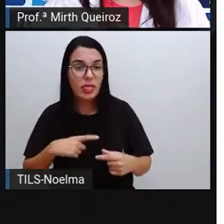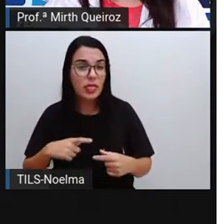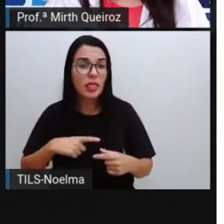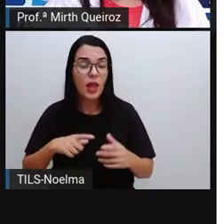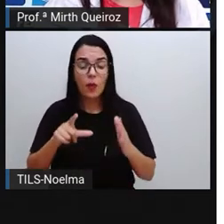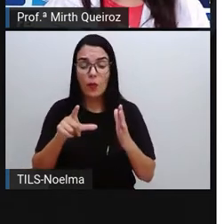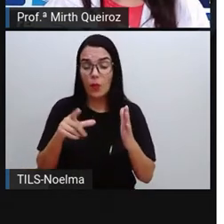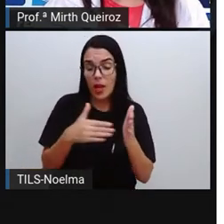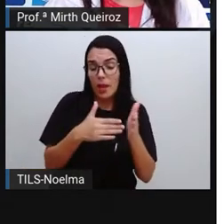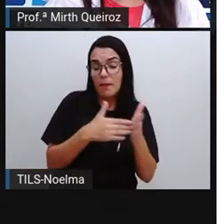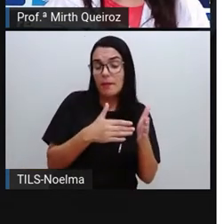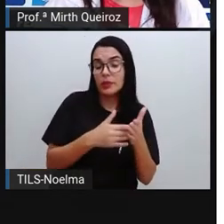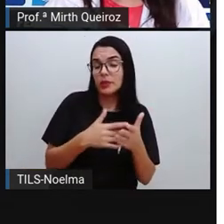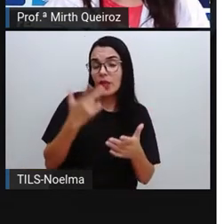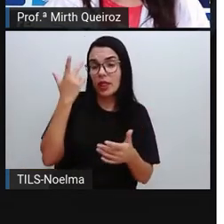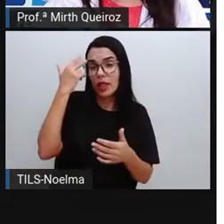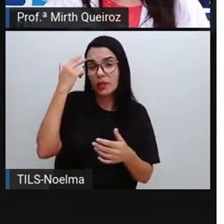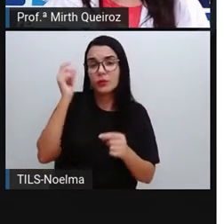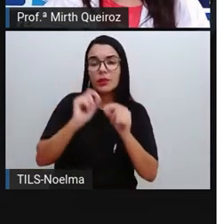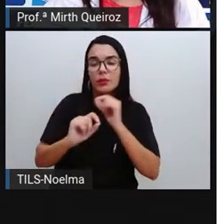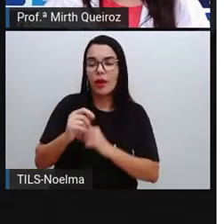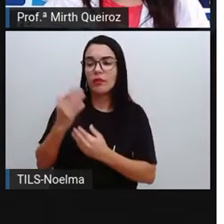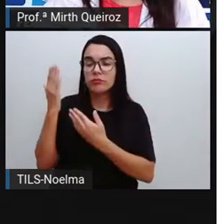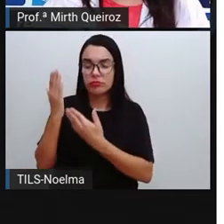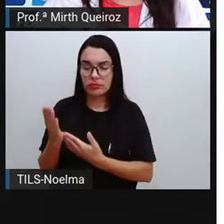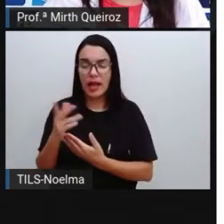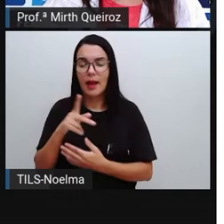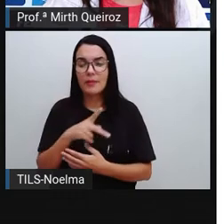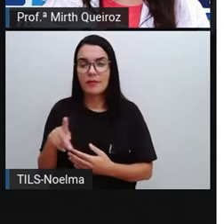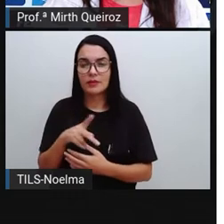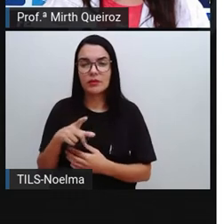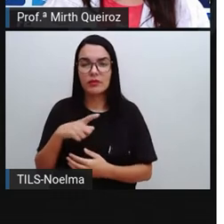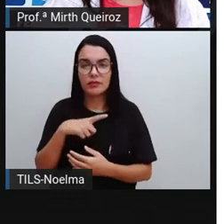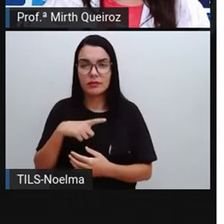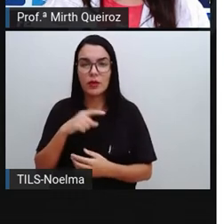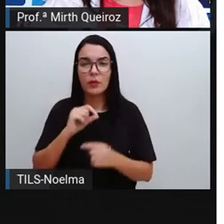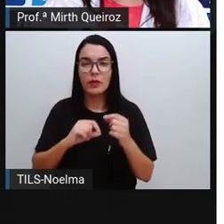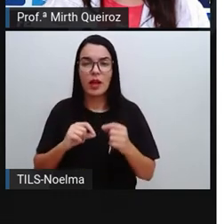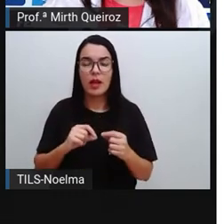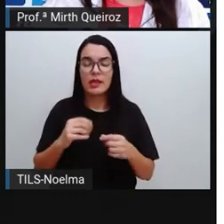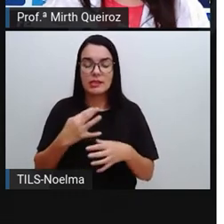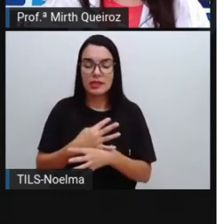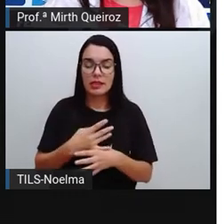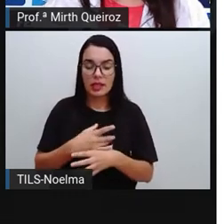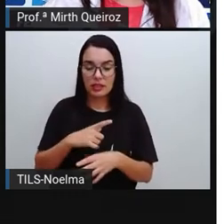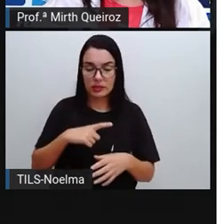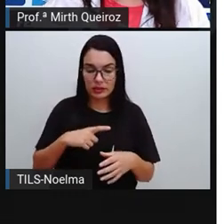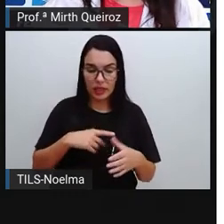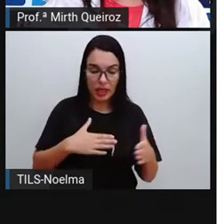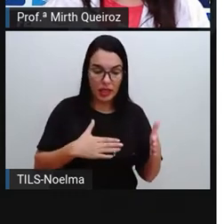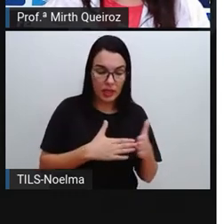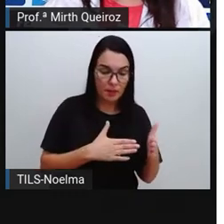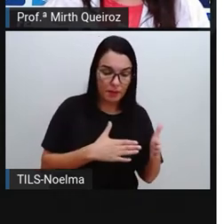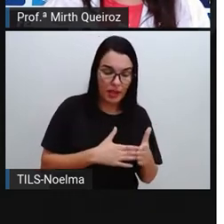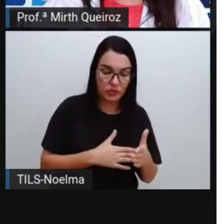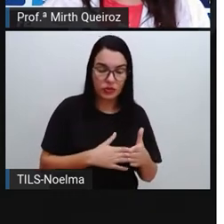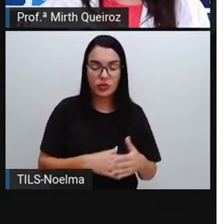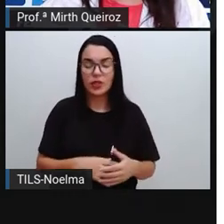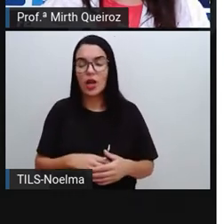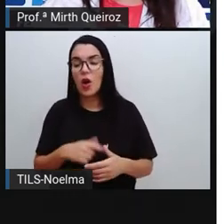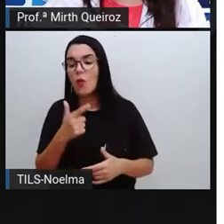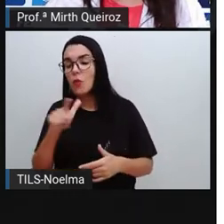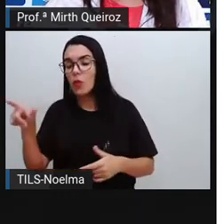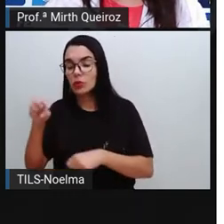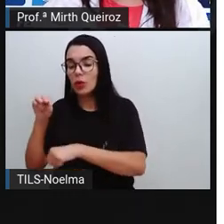natural. Santa Maria da Vitória faz limite aí, né? Tem limite, faz limite com São Félix do Coribe. E o